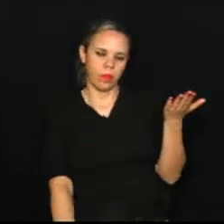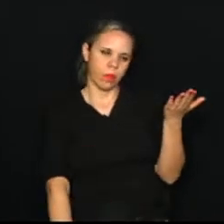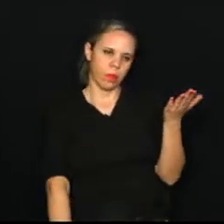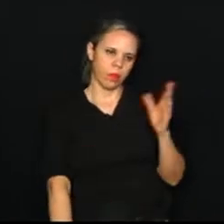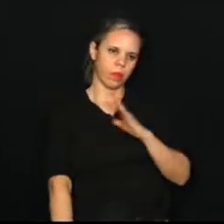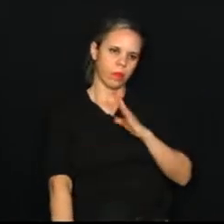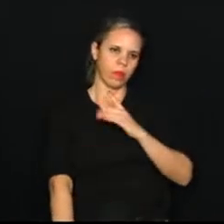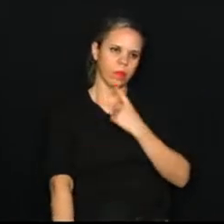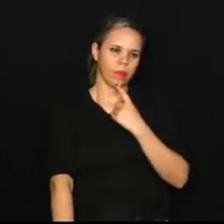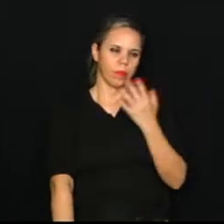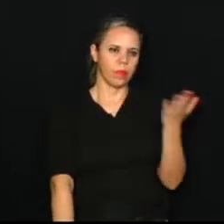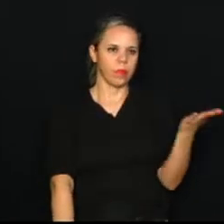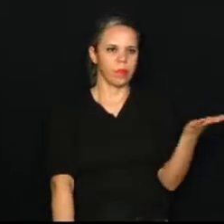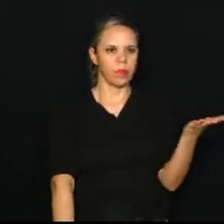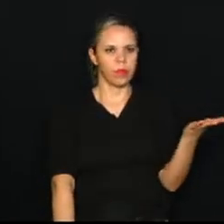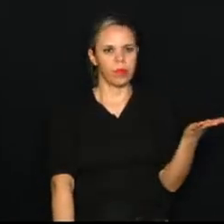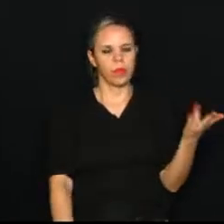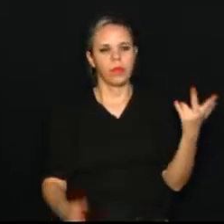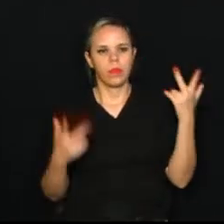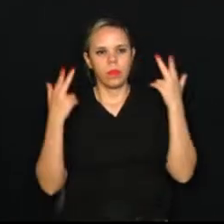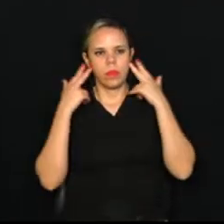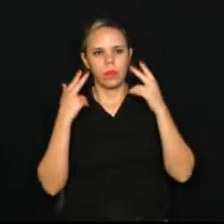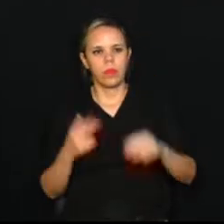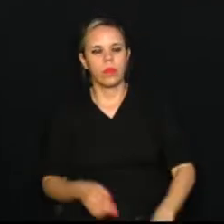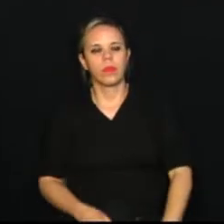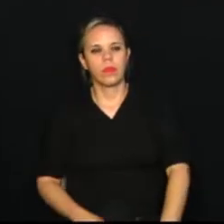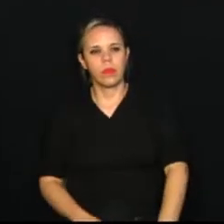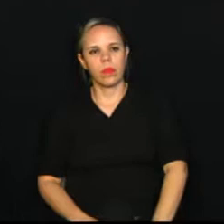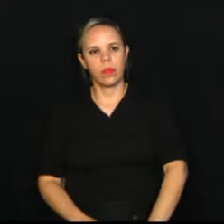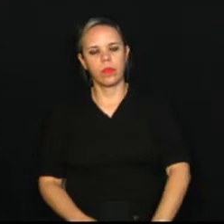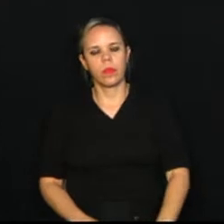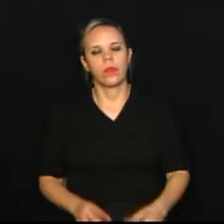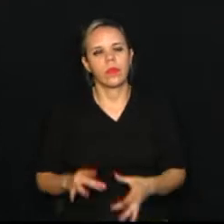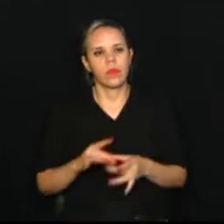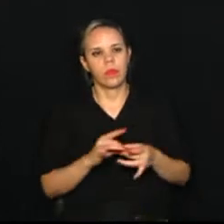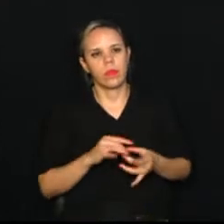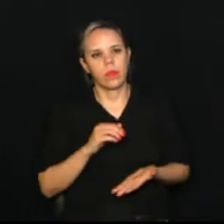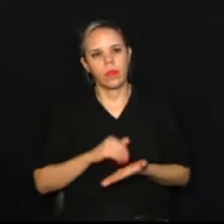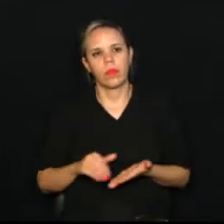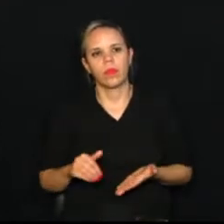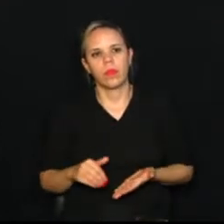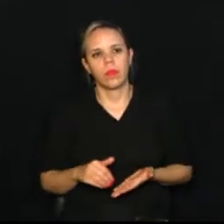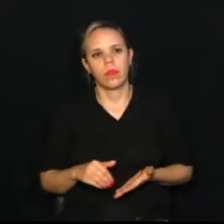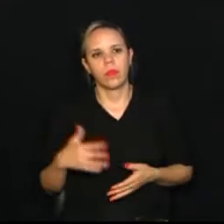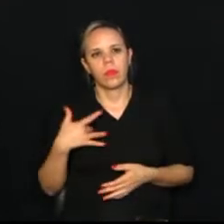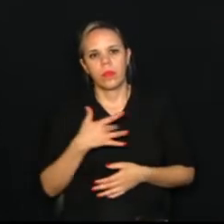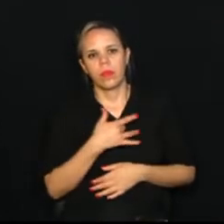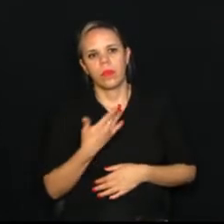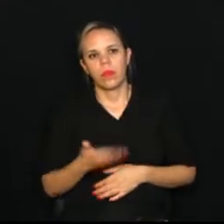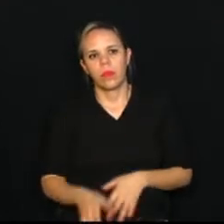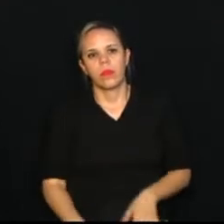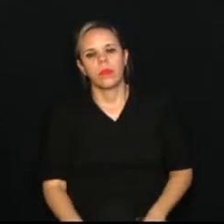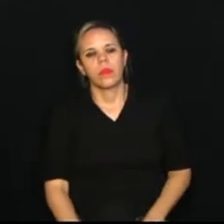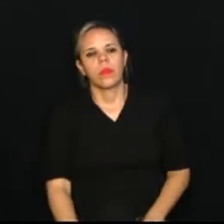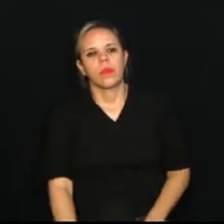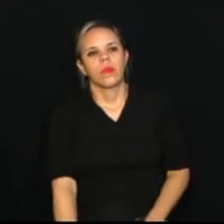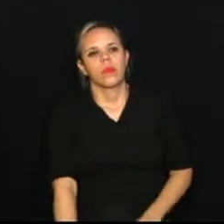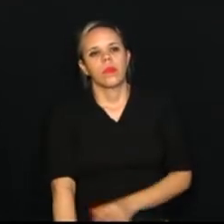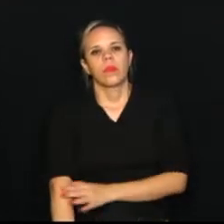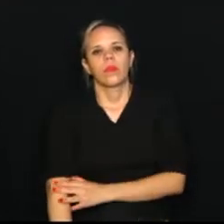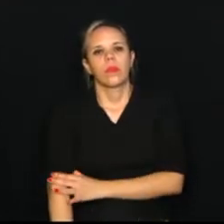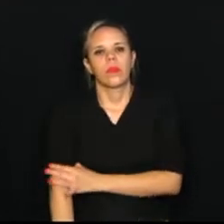de Campinas, de forma naturalmente conjugada com a Secretaria de Saúde.